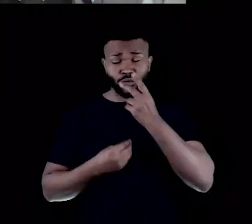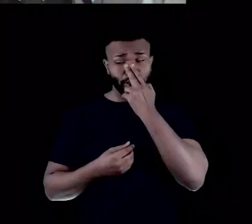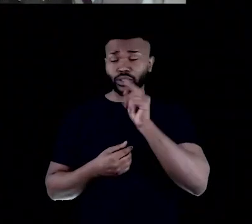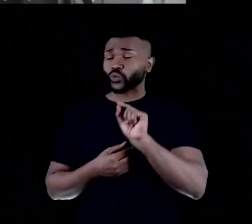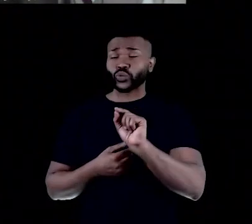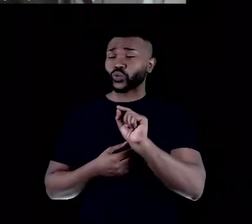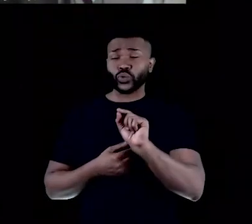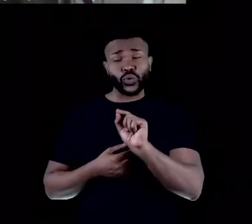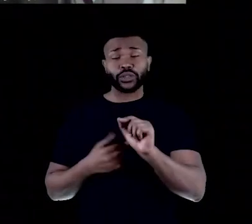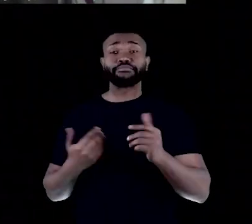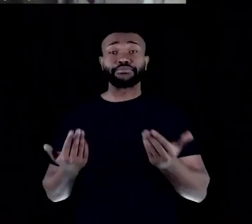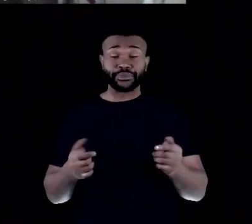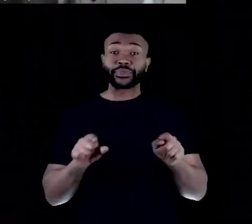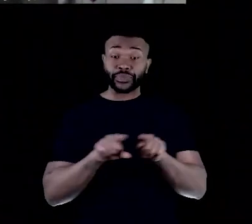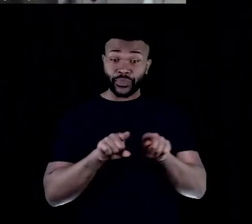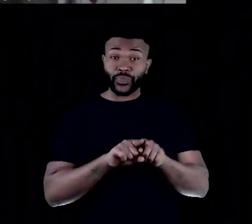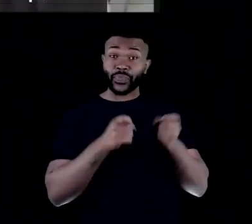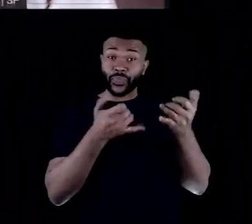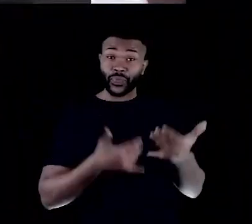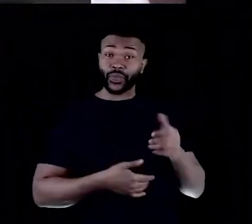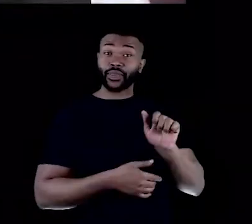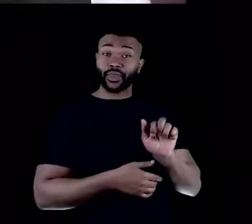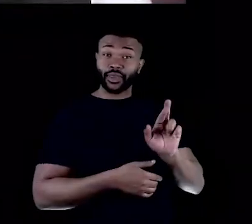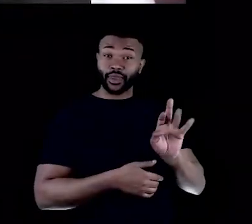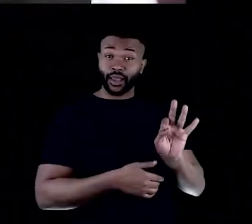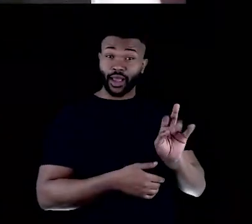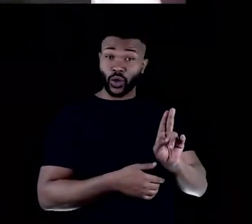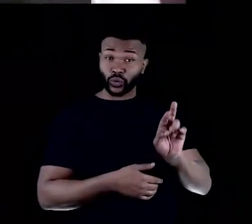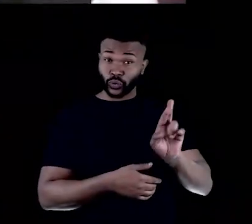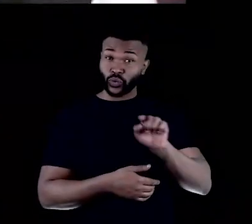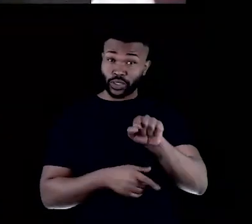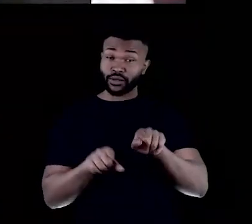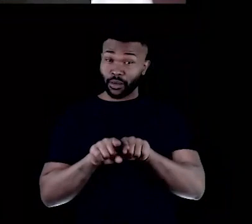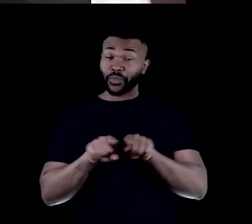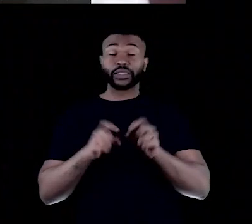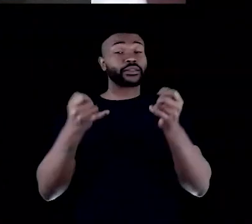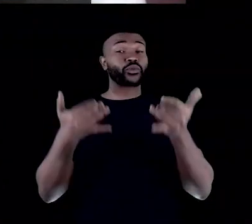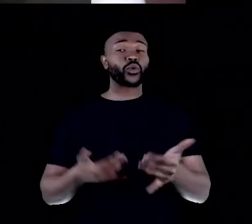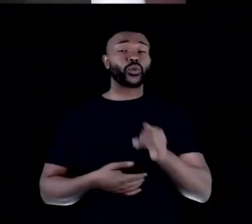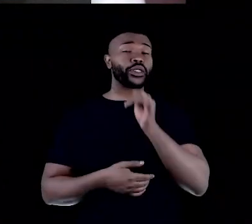tudo mais? O que você acha disso? Pegando até um pouco isso que o Arthur falou e você falou agora